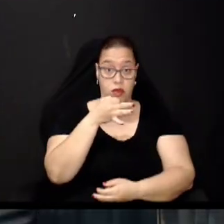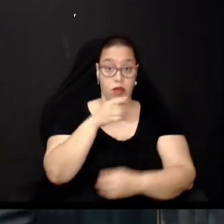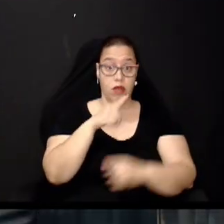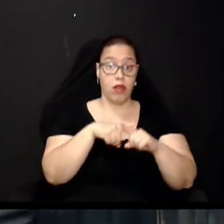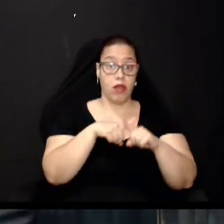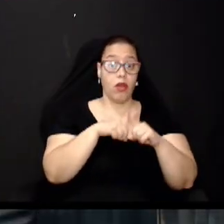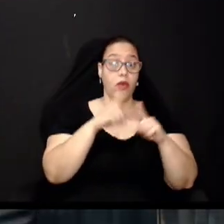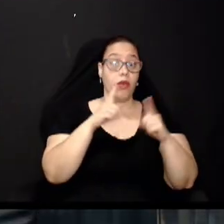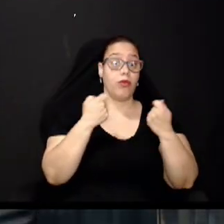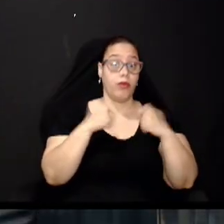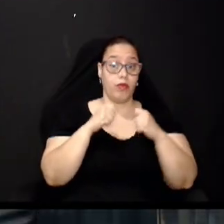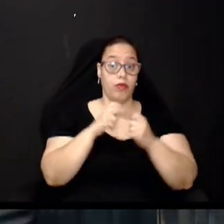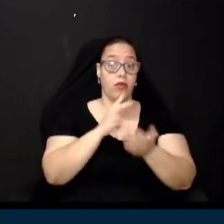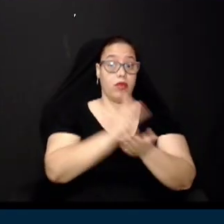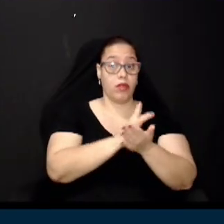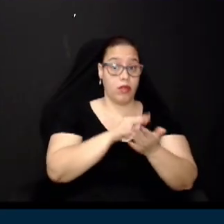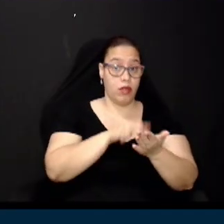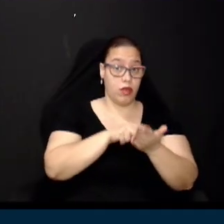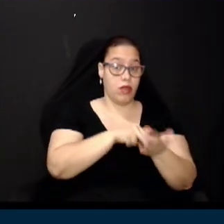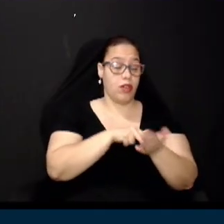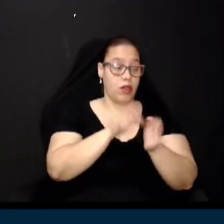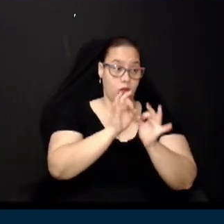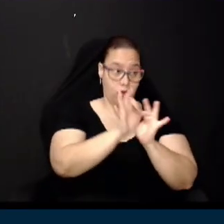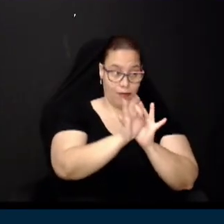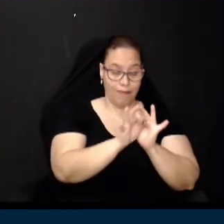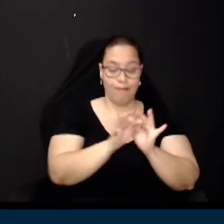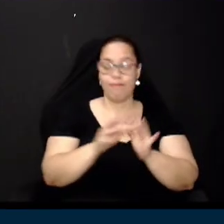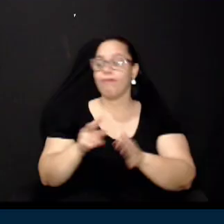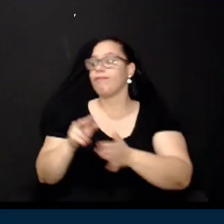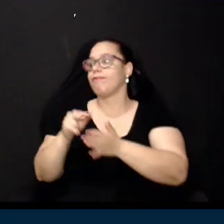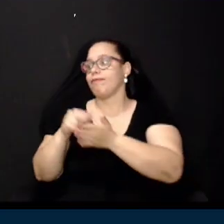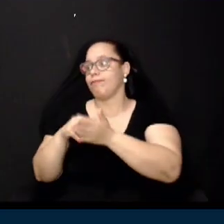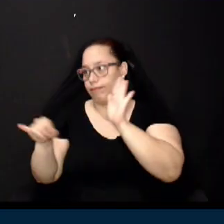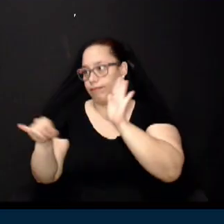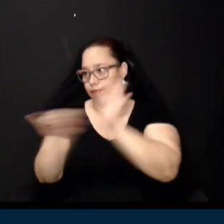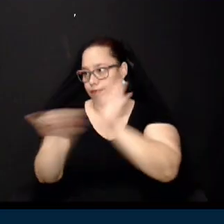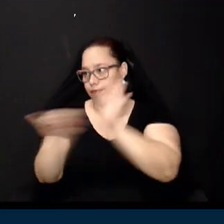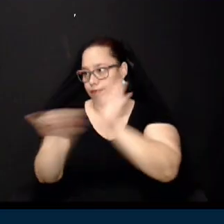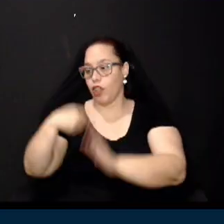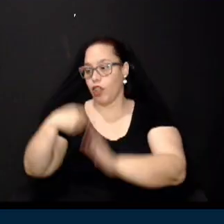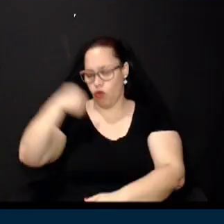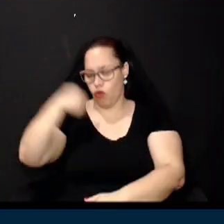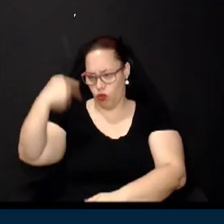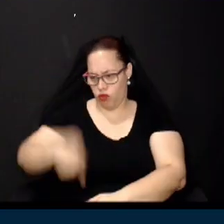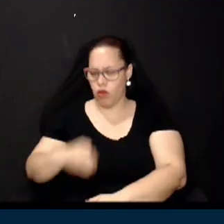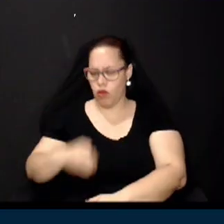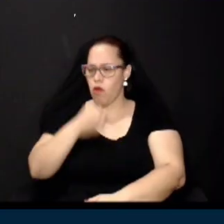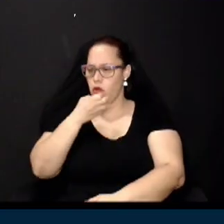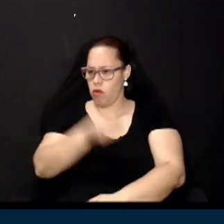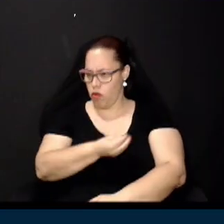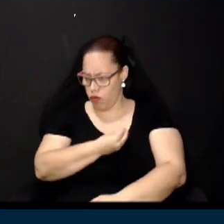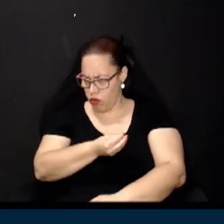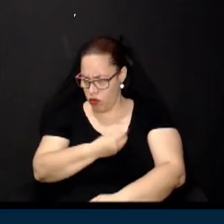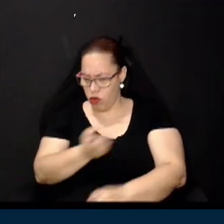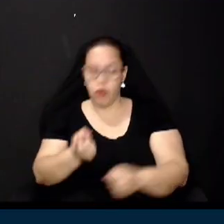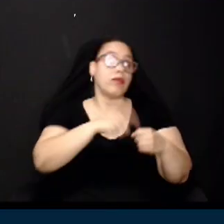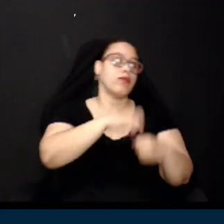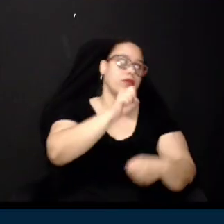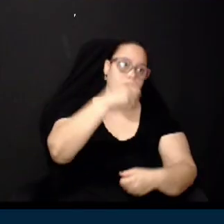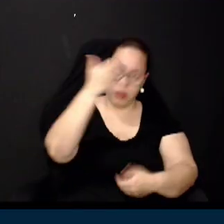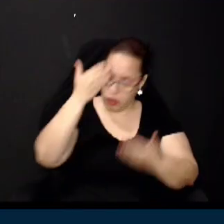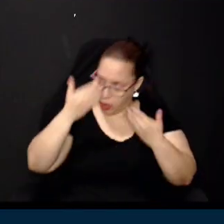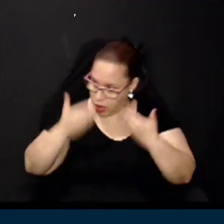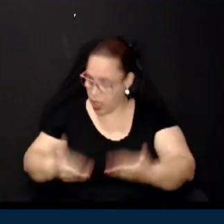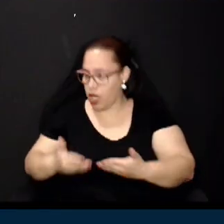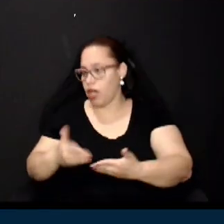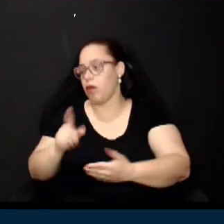precisa ser sustentada a longo prazo. É uma afirmação de identidade, né? Sim. Estou aqui, estou viva, estou voltando, existo, né? Só que